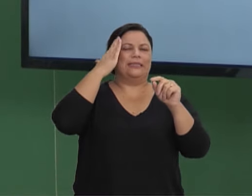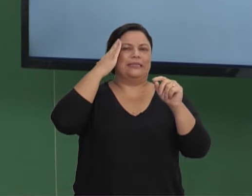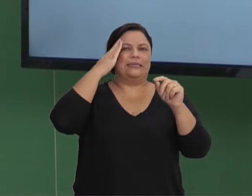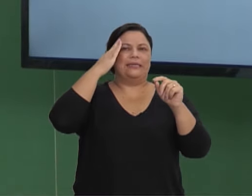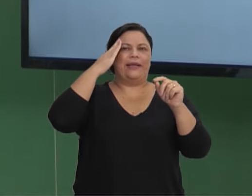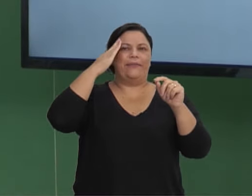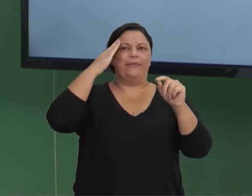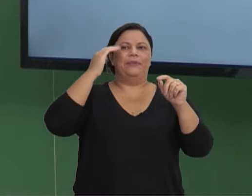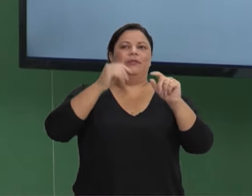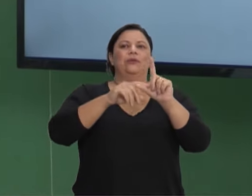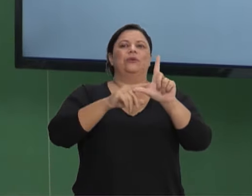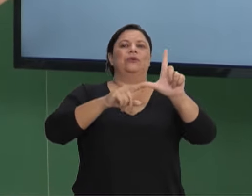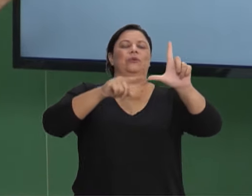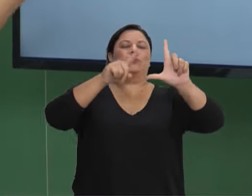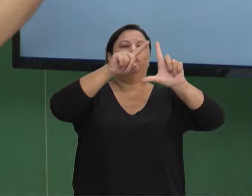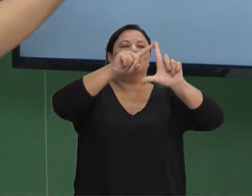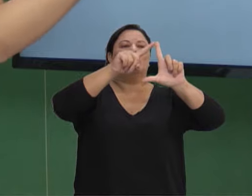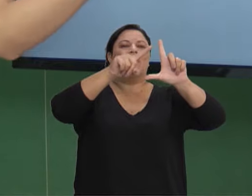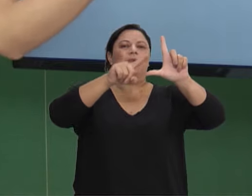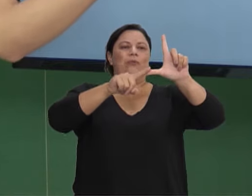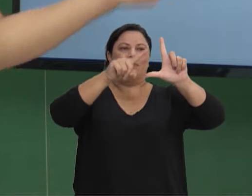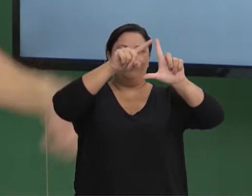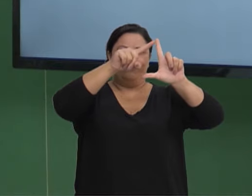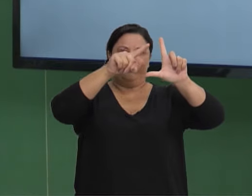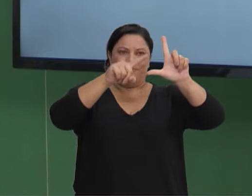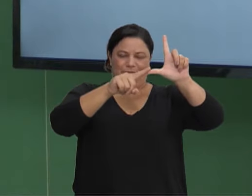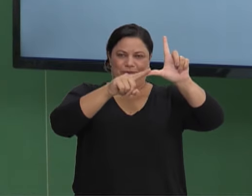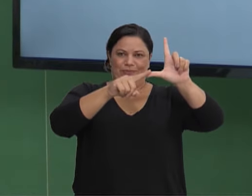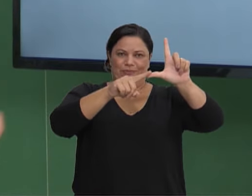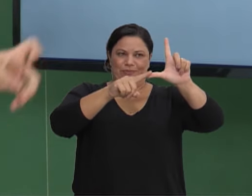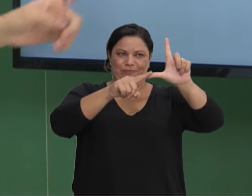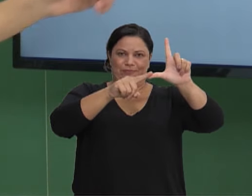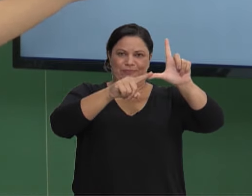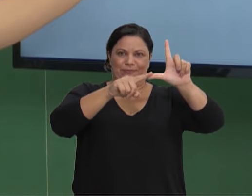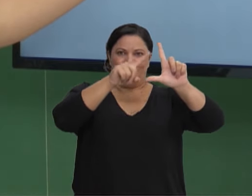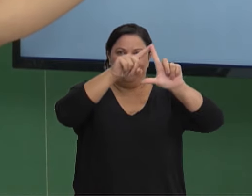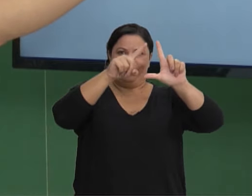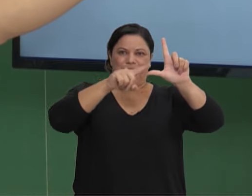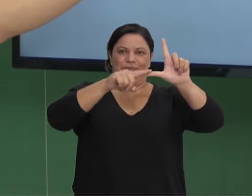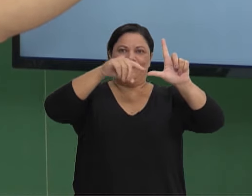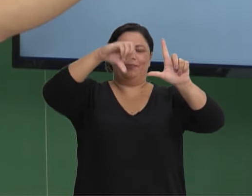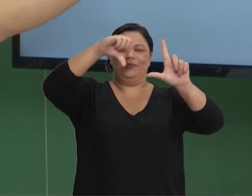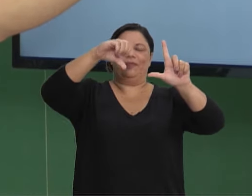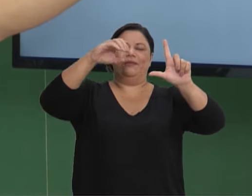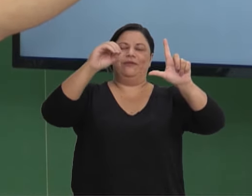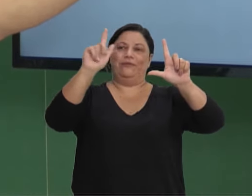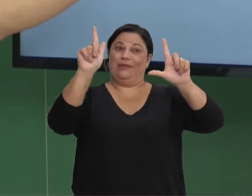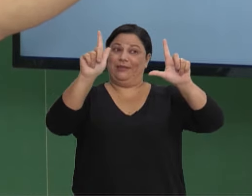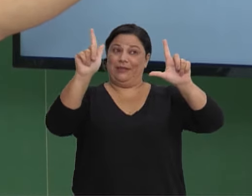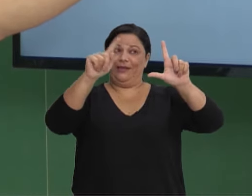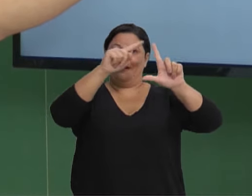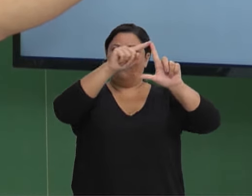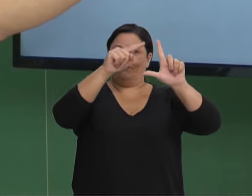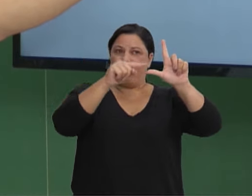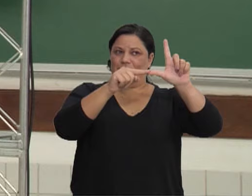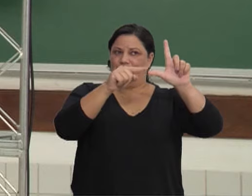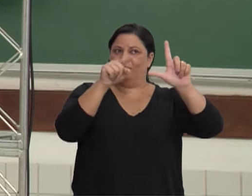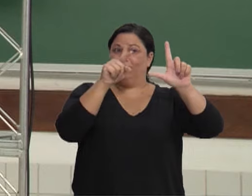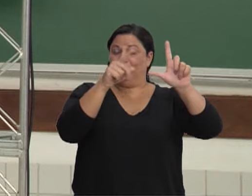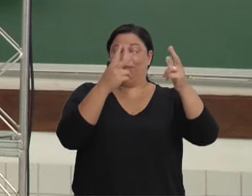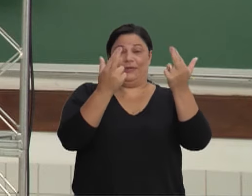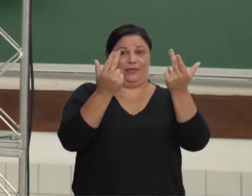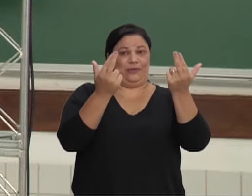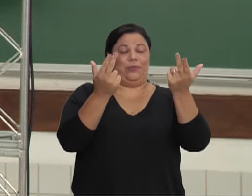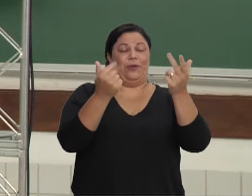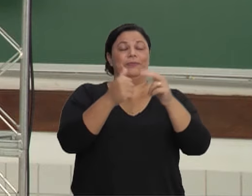duas retas, R e S. Vou achar meu coeficiente angular. Tá, achando meu coeficiente angular aqui, a